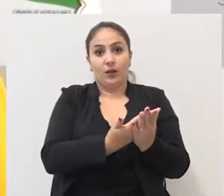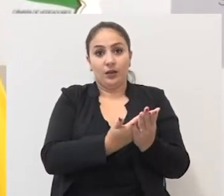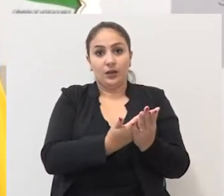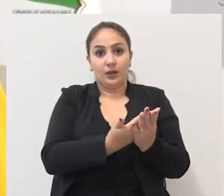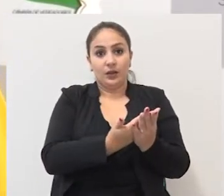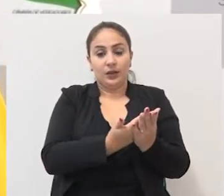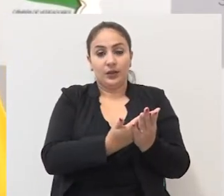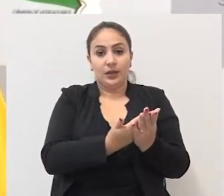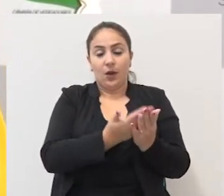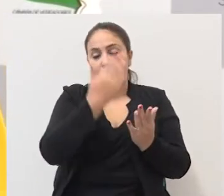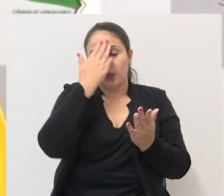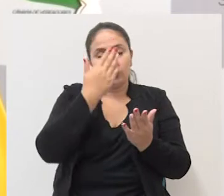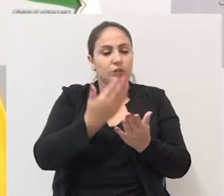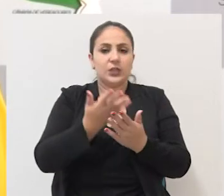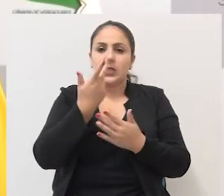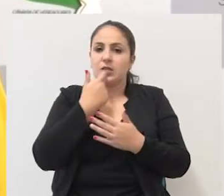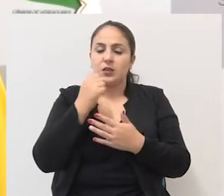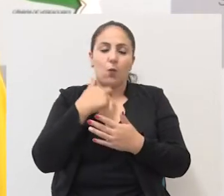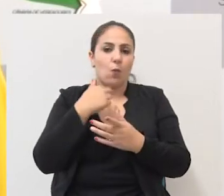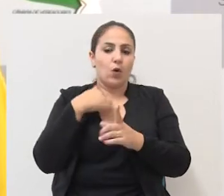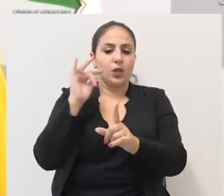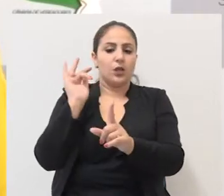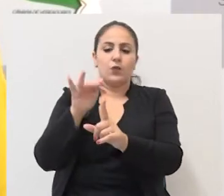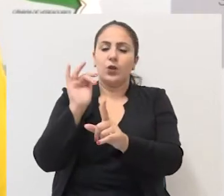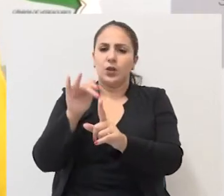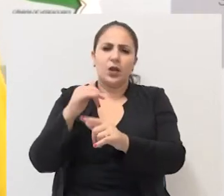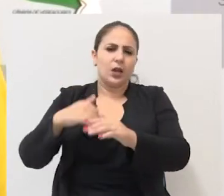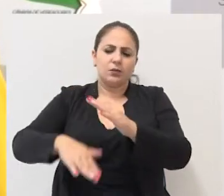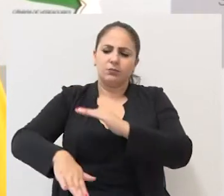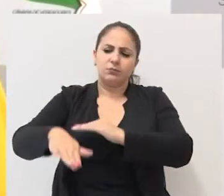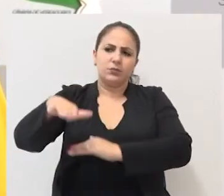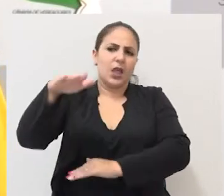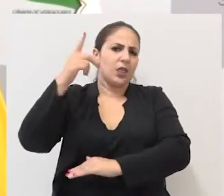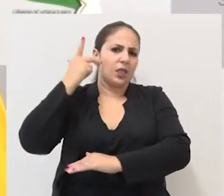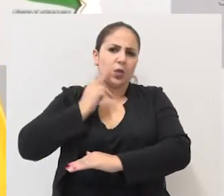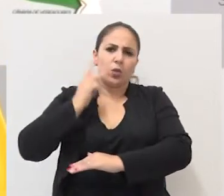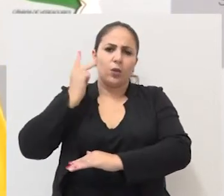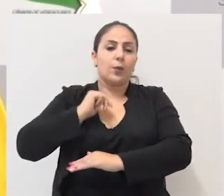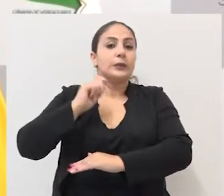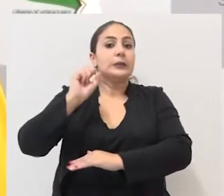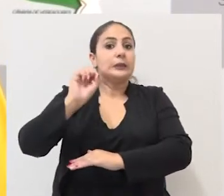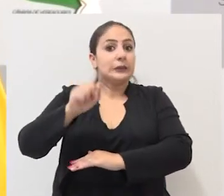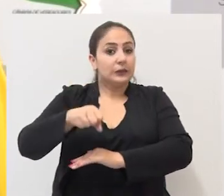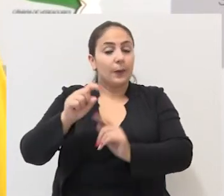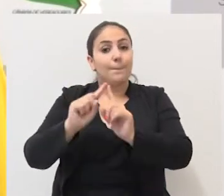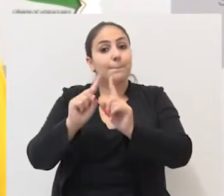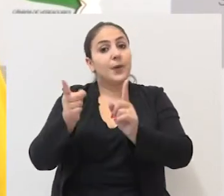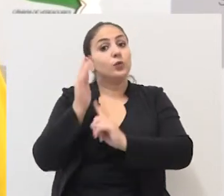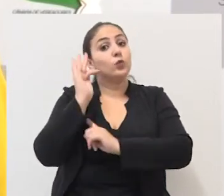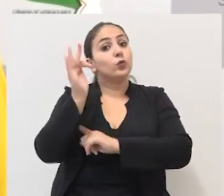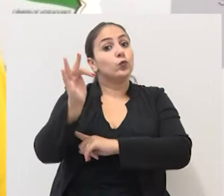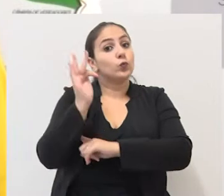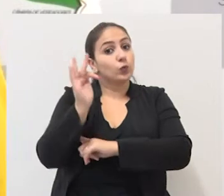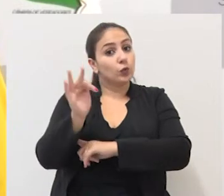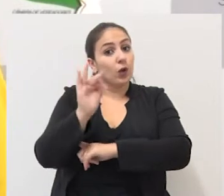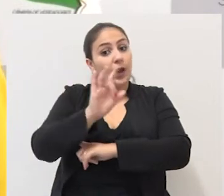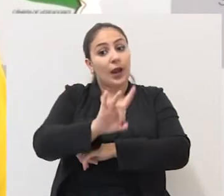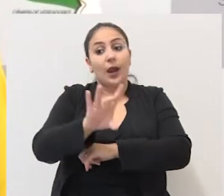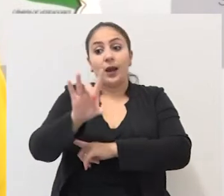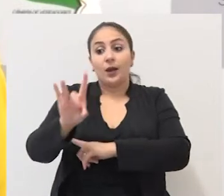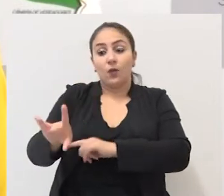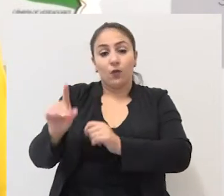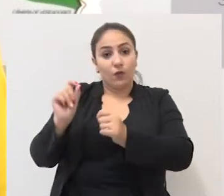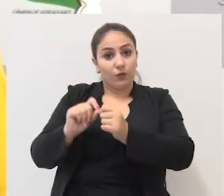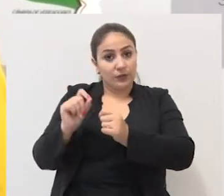que as crianças não devem ser influenciadas, devem crescer naturalmente, sim, e no futuro, cada